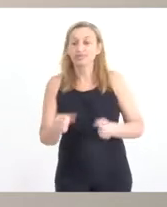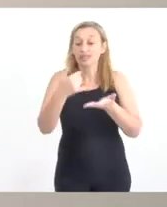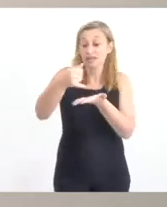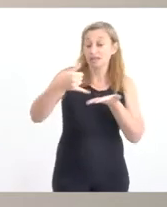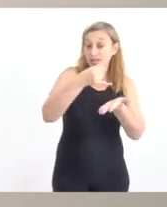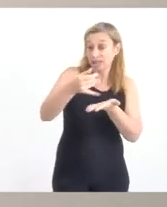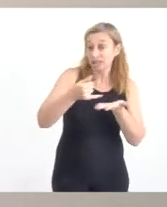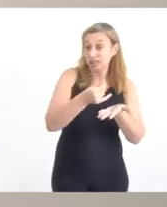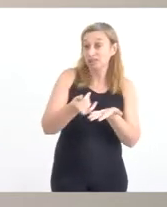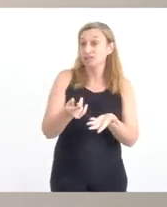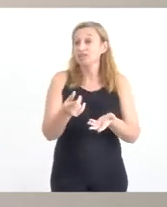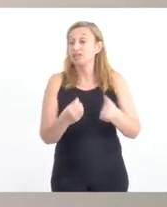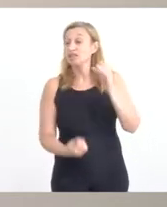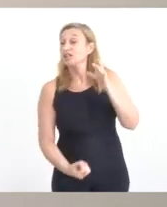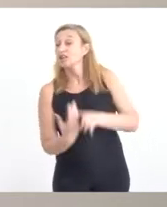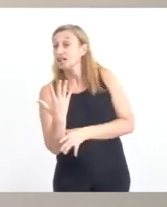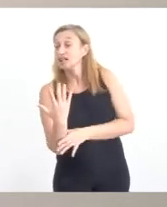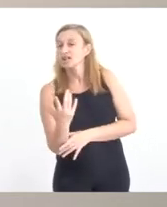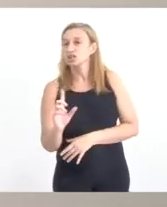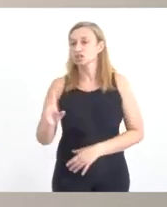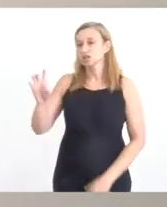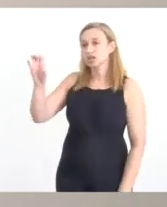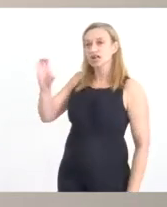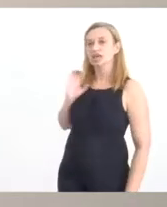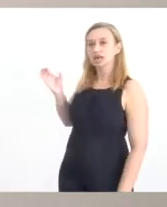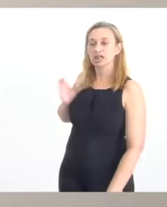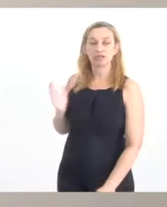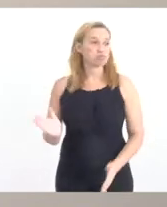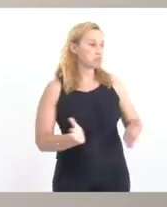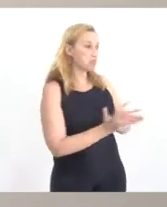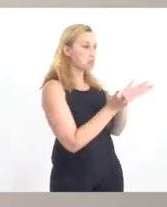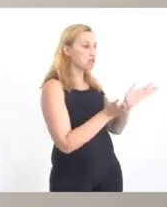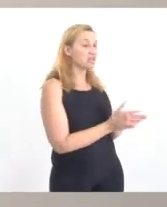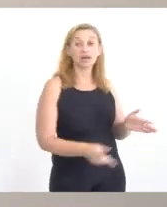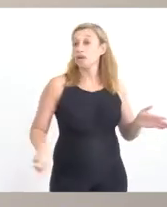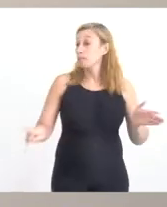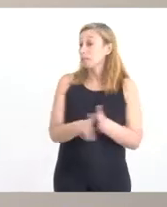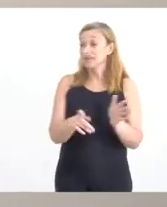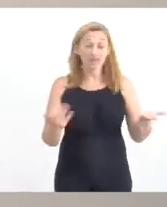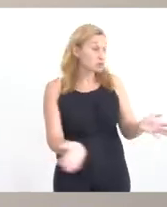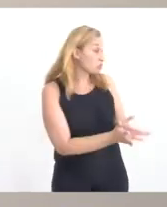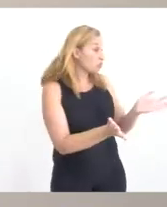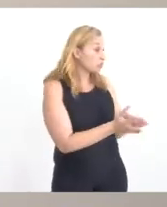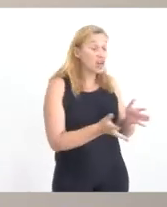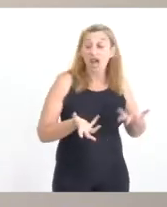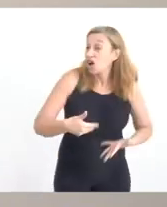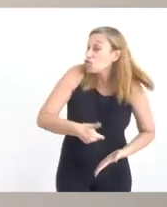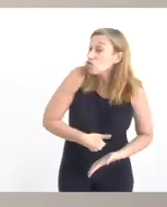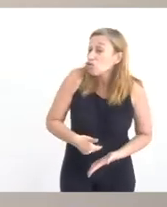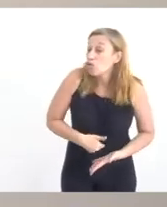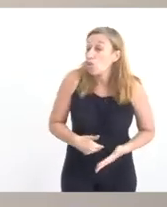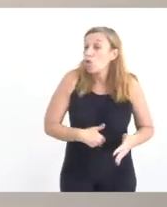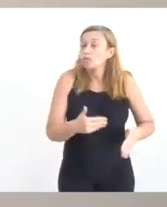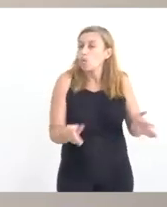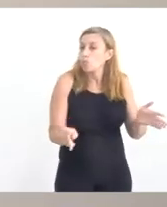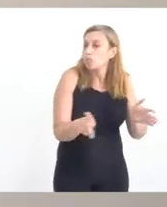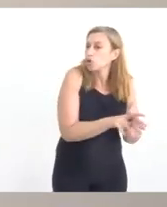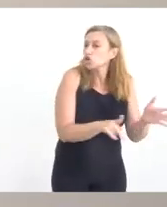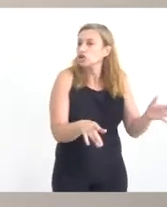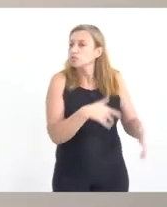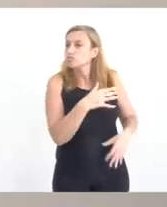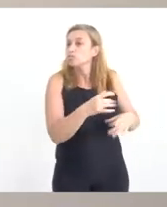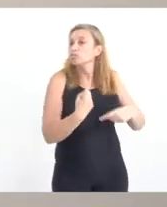é um sistema que gera é de um lado riqueza outro lado poder faz parte empobrecimento faz parte é uma fome é um projeto